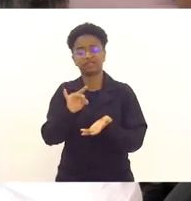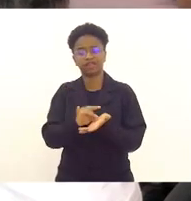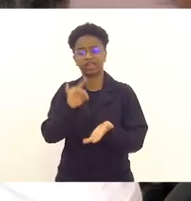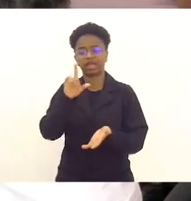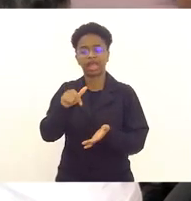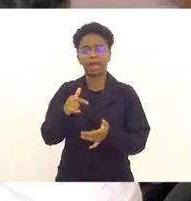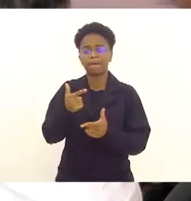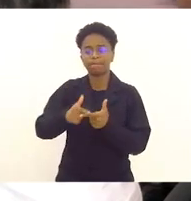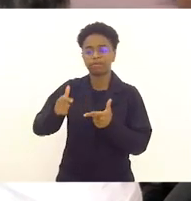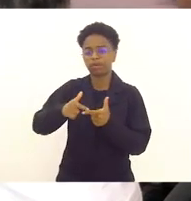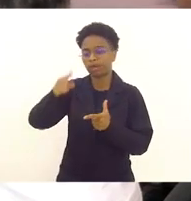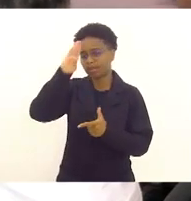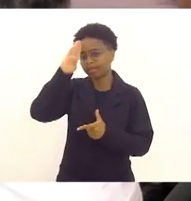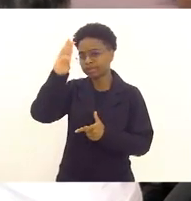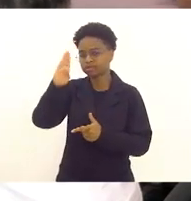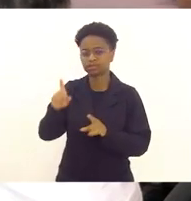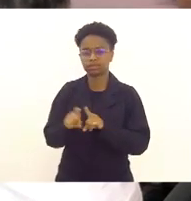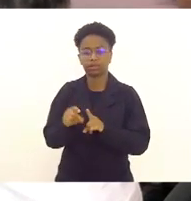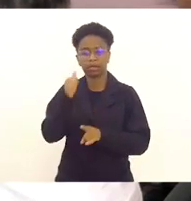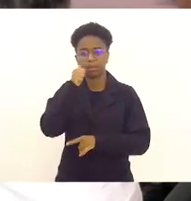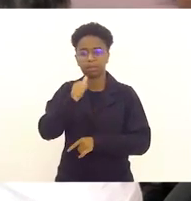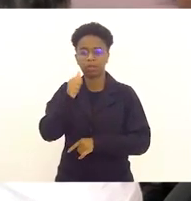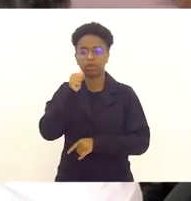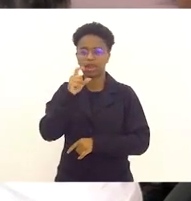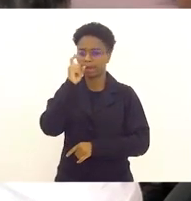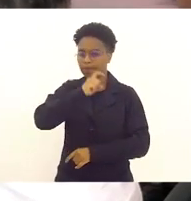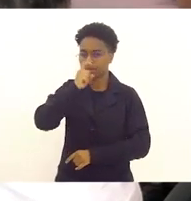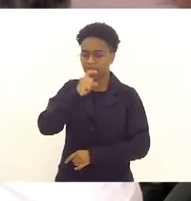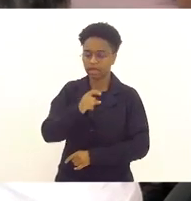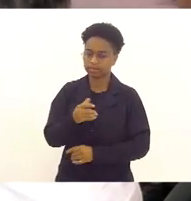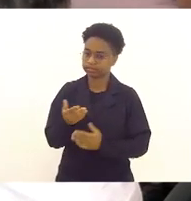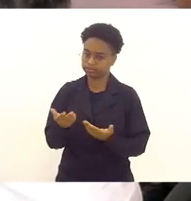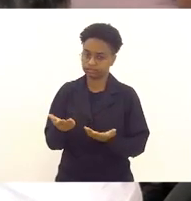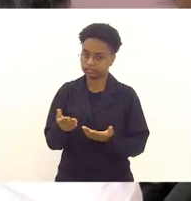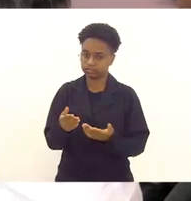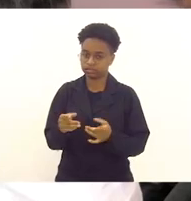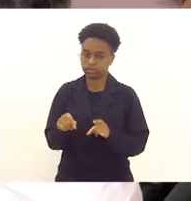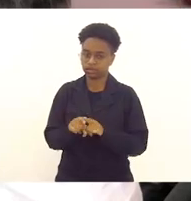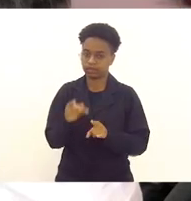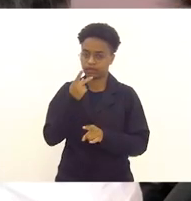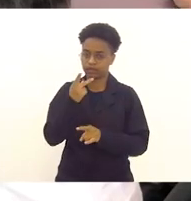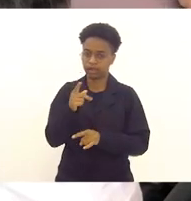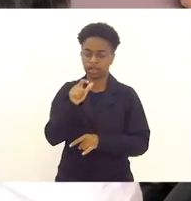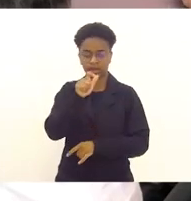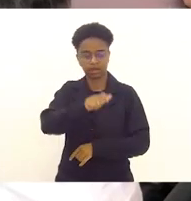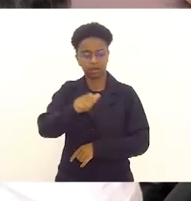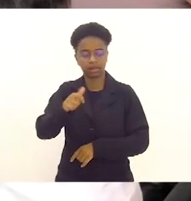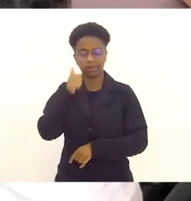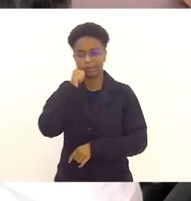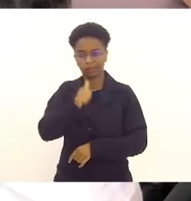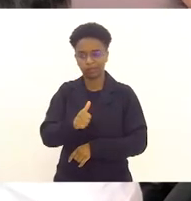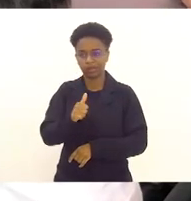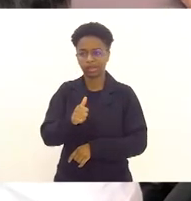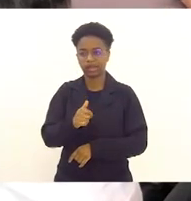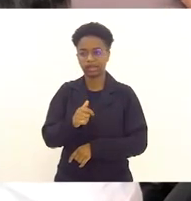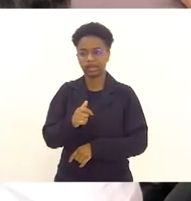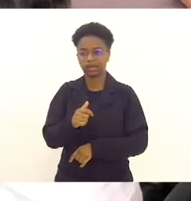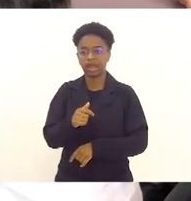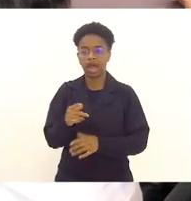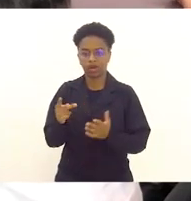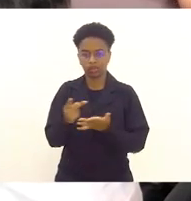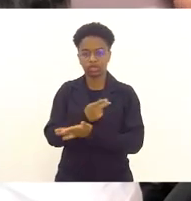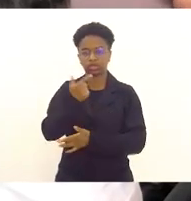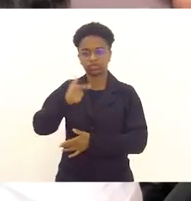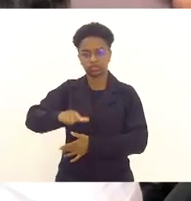fato é o grande problema de que essas mulheres são mentirosas E aí colocar as mulheres no lugar de revitimização